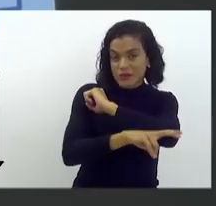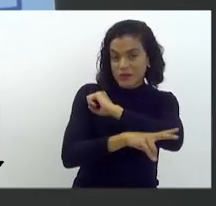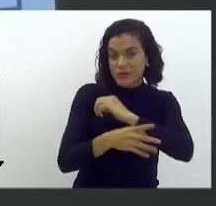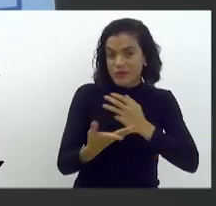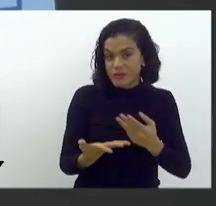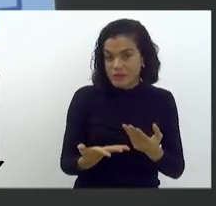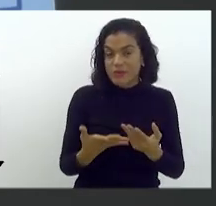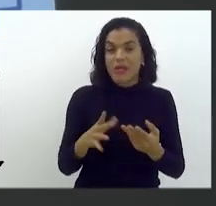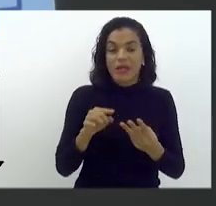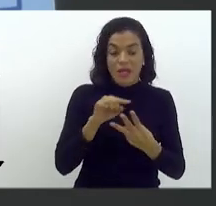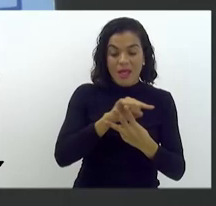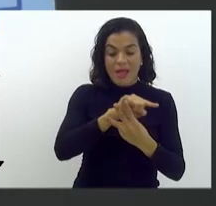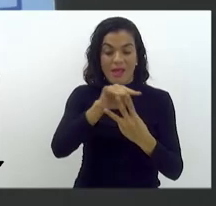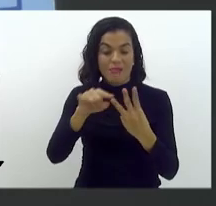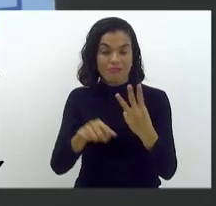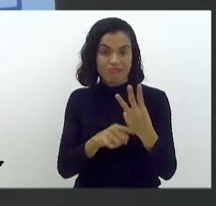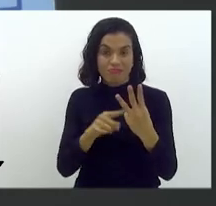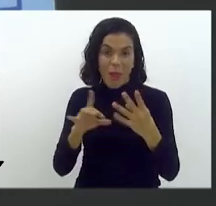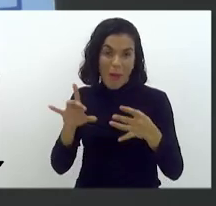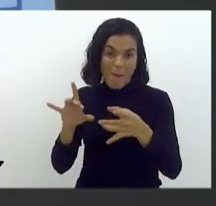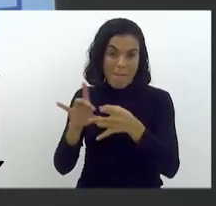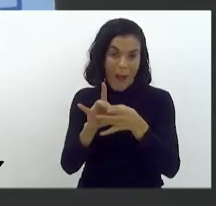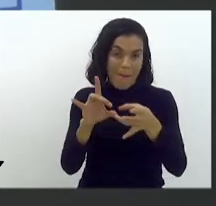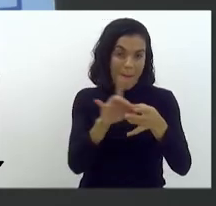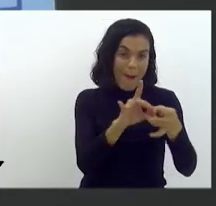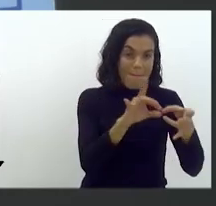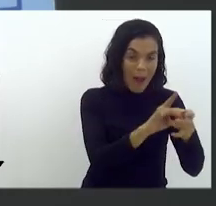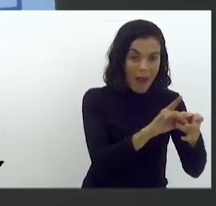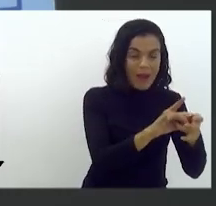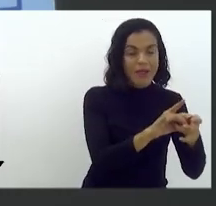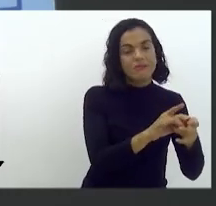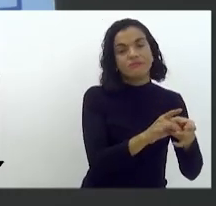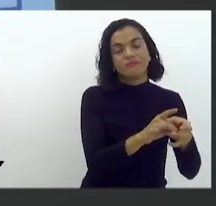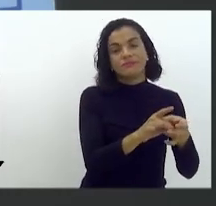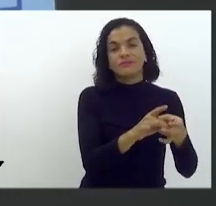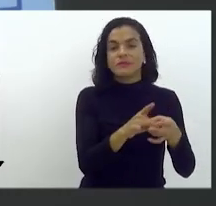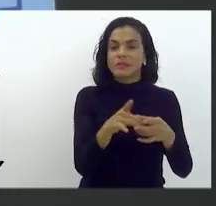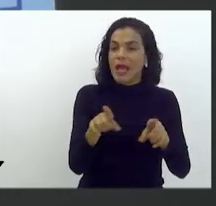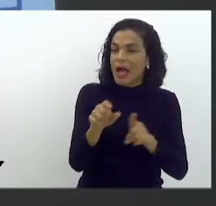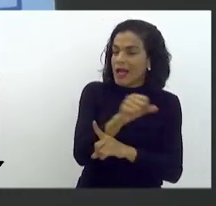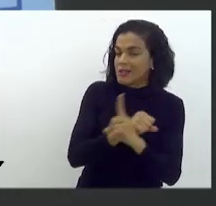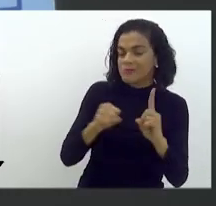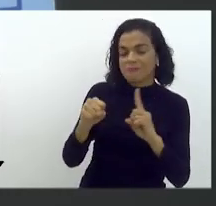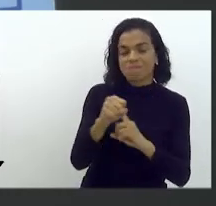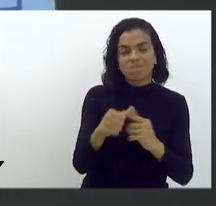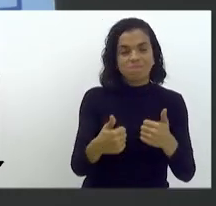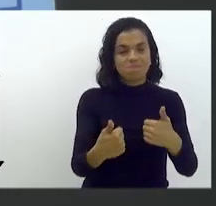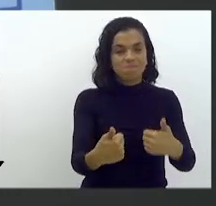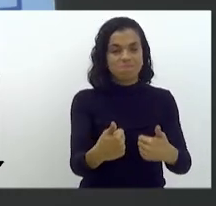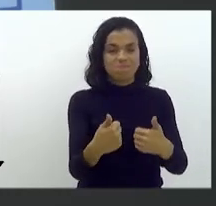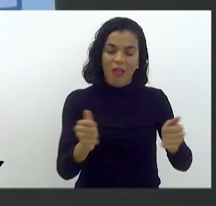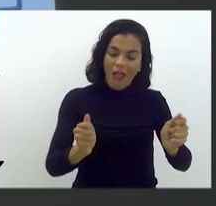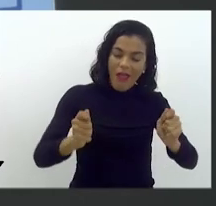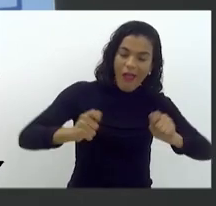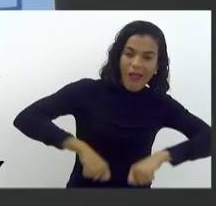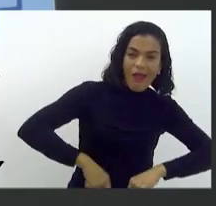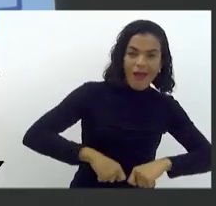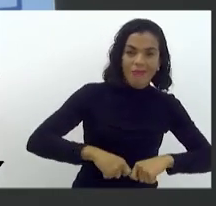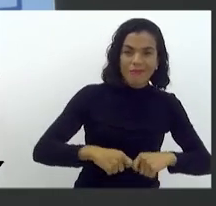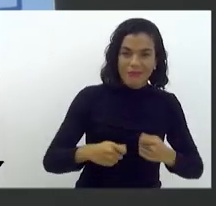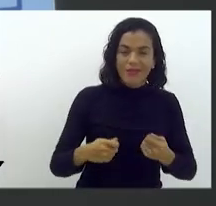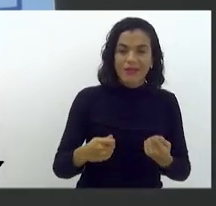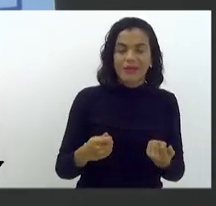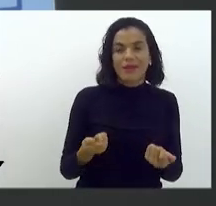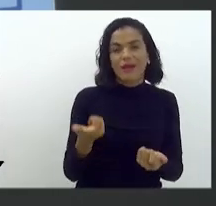com esse trinômio bem desenvolvido a sociedade estaria apta a ter uma